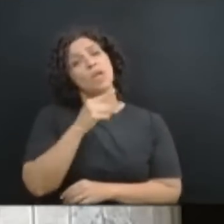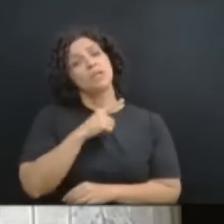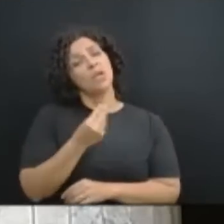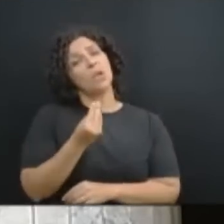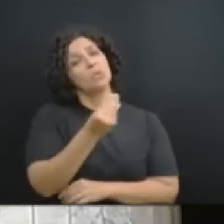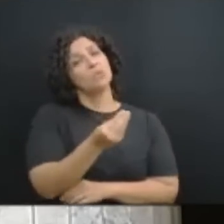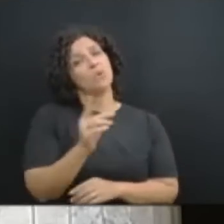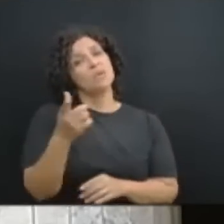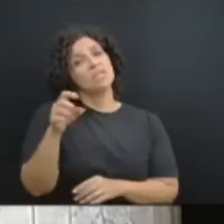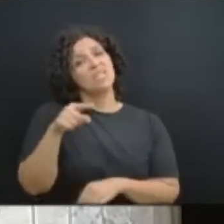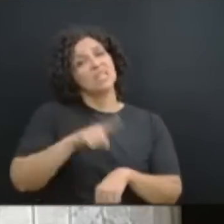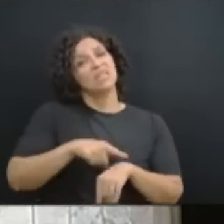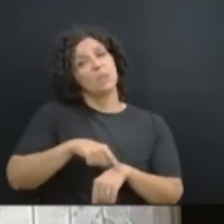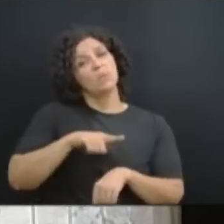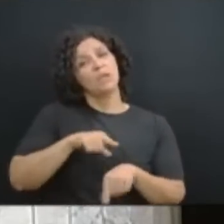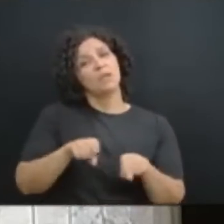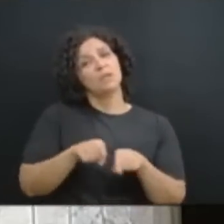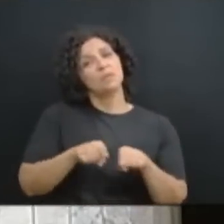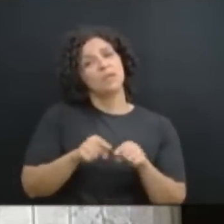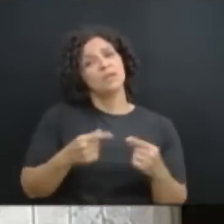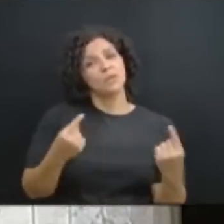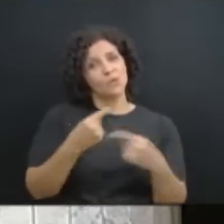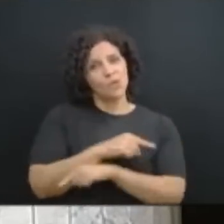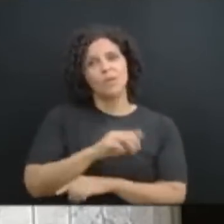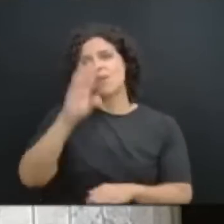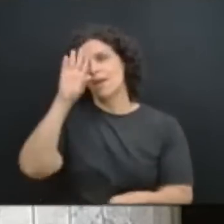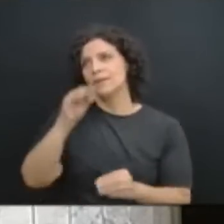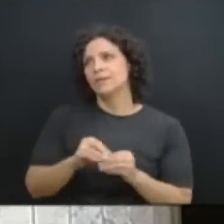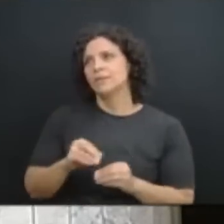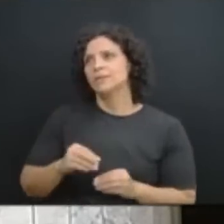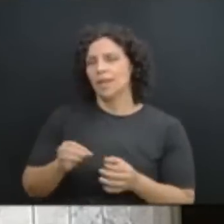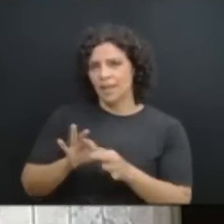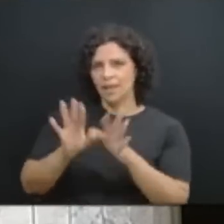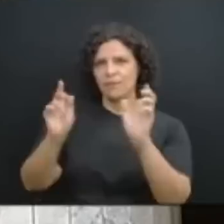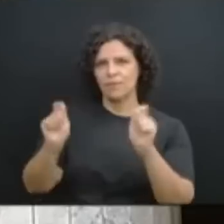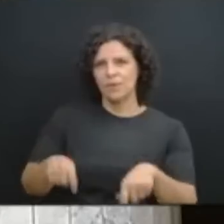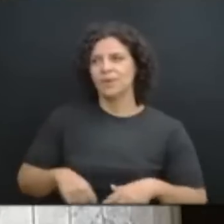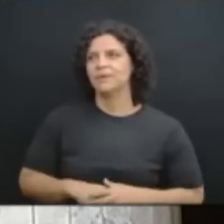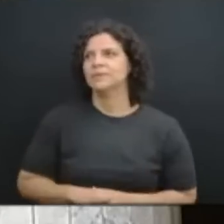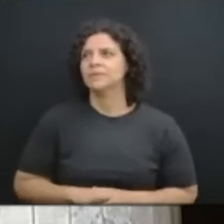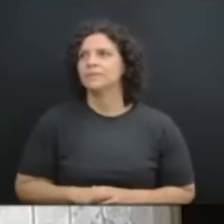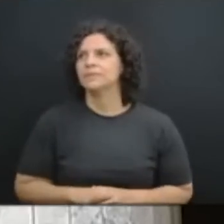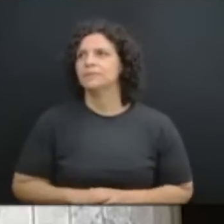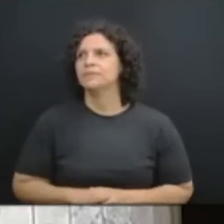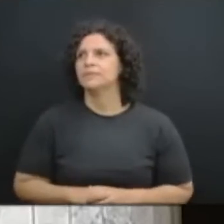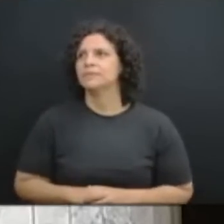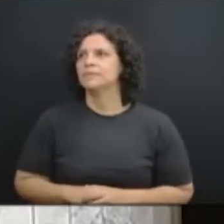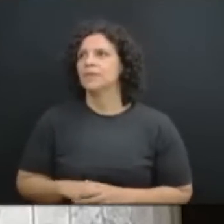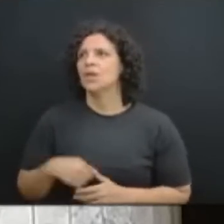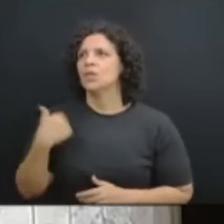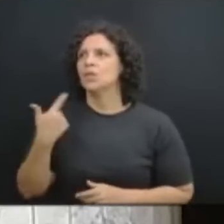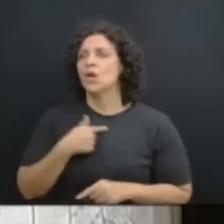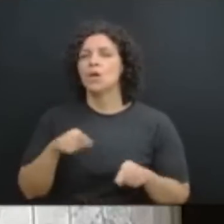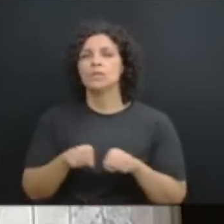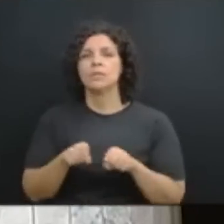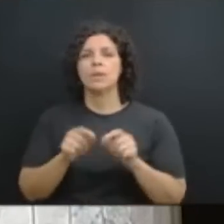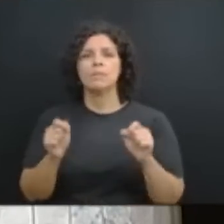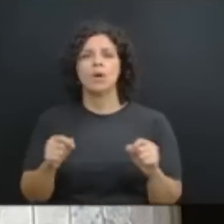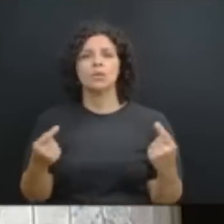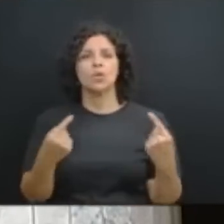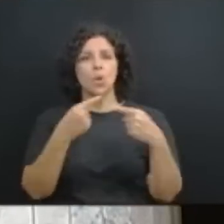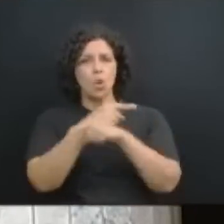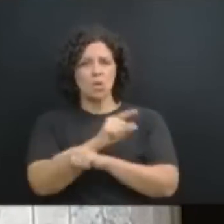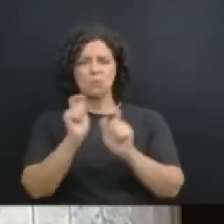houver e se tempo Sem houver. contraditório, eu entendi, deputado. Fique à vontade. O procedimento da Casa nos garante o contraditório, já